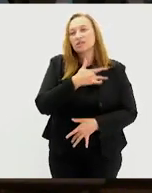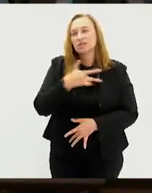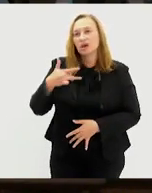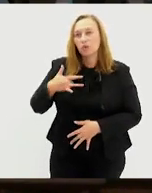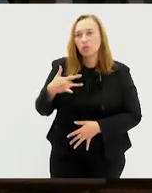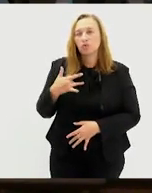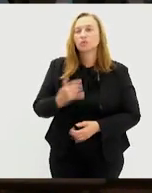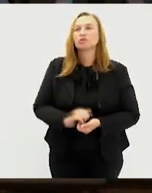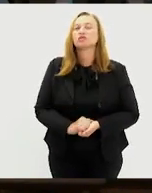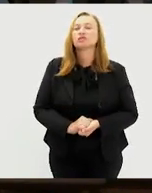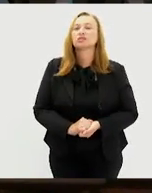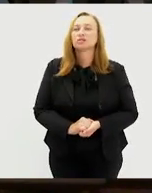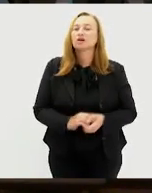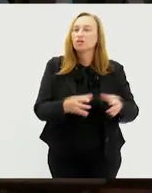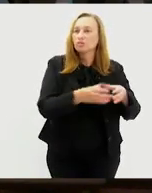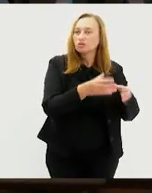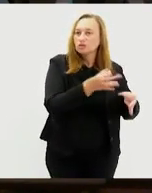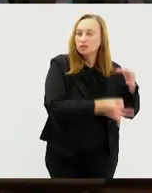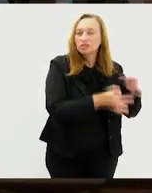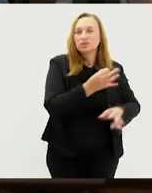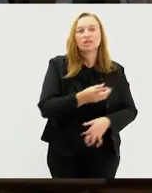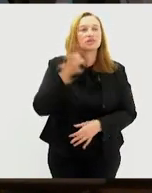com de Justiça